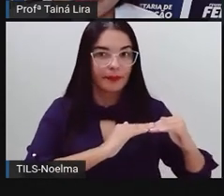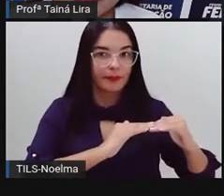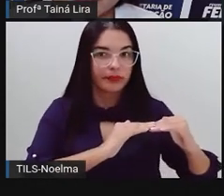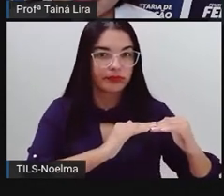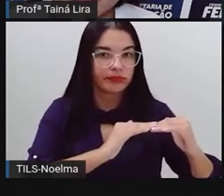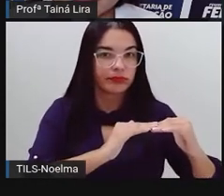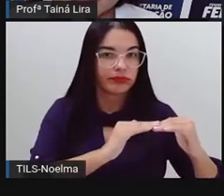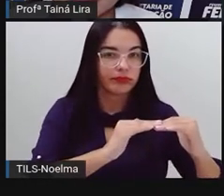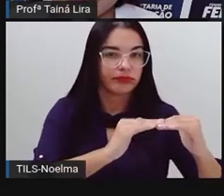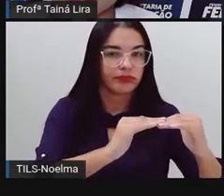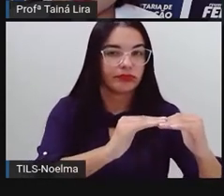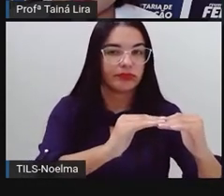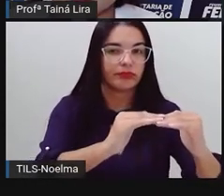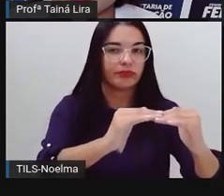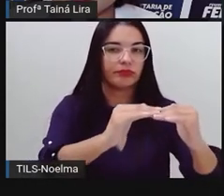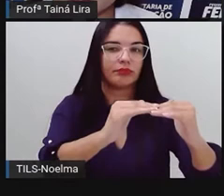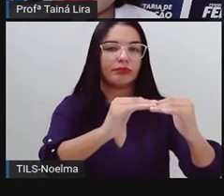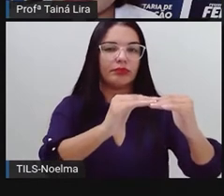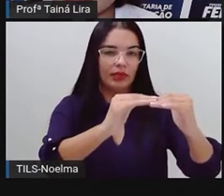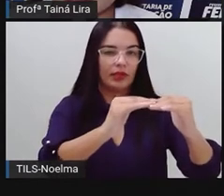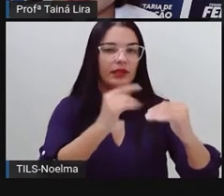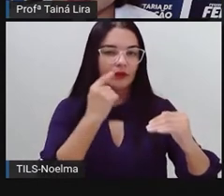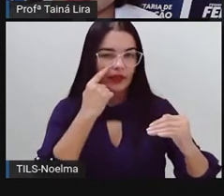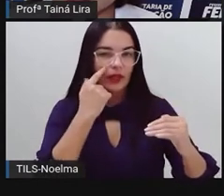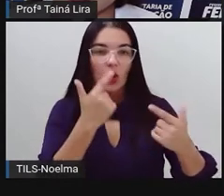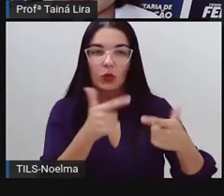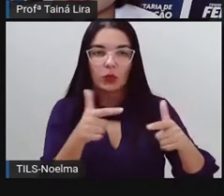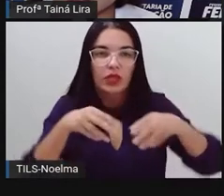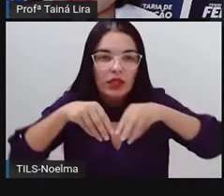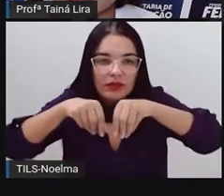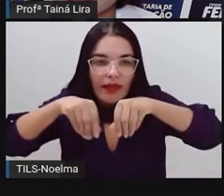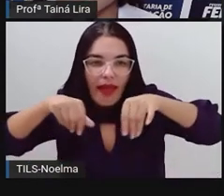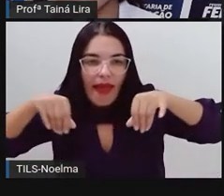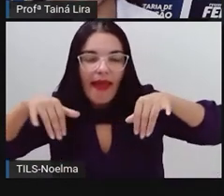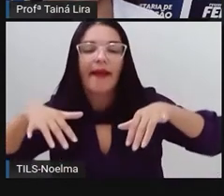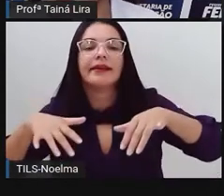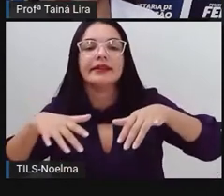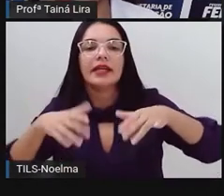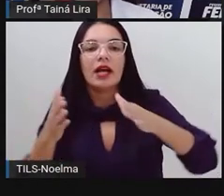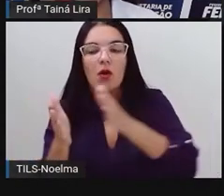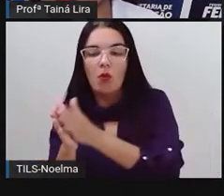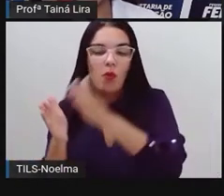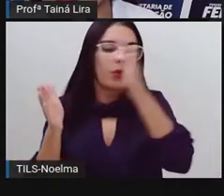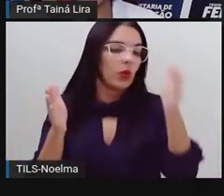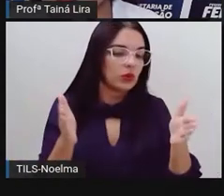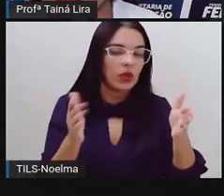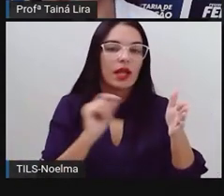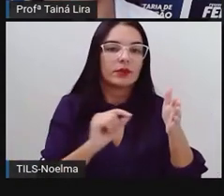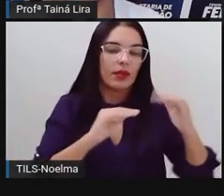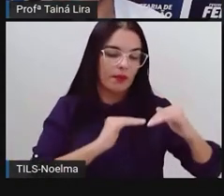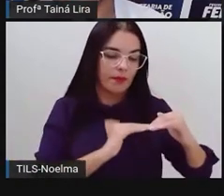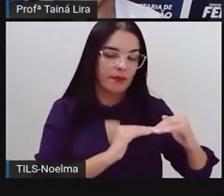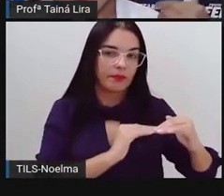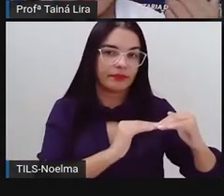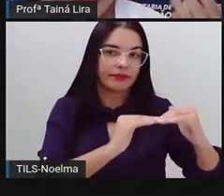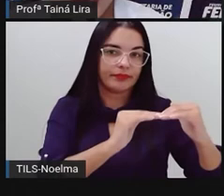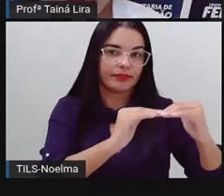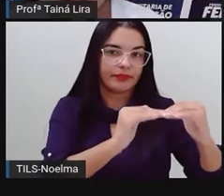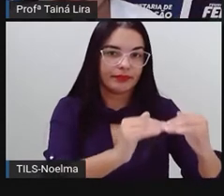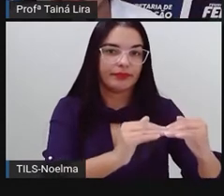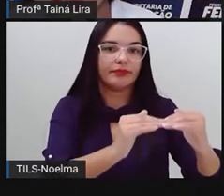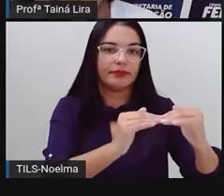lá algumas vezes ao invés aqui da do chão né de terra nós temos aqui a presença do asfalto a